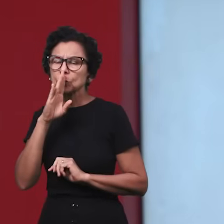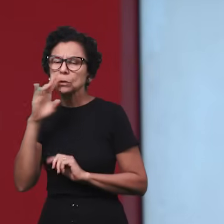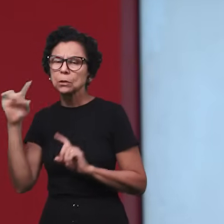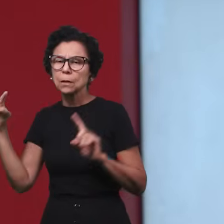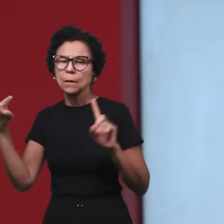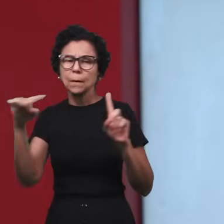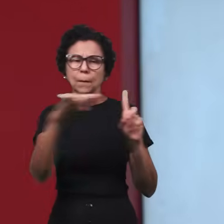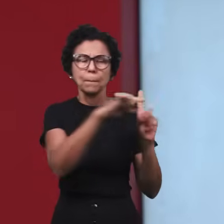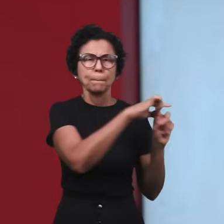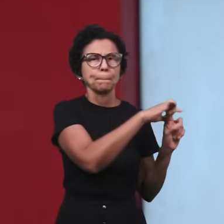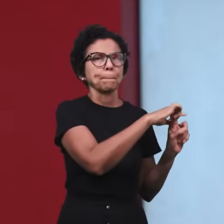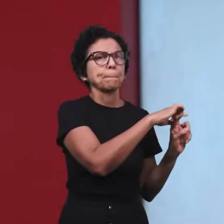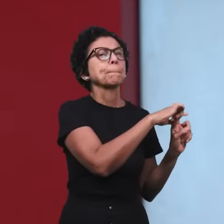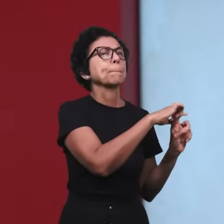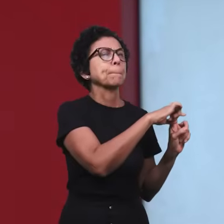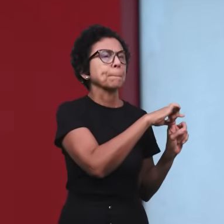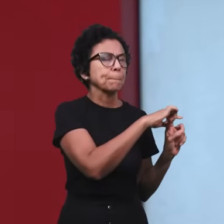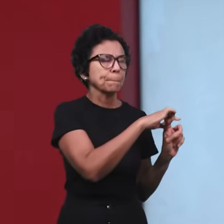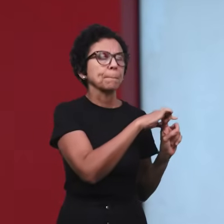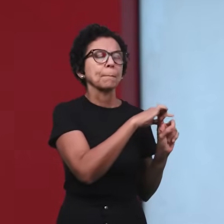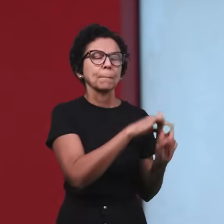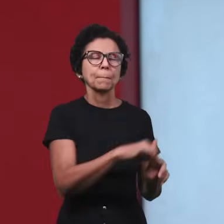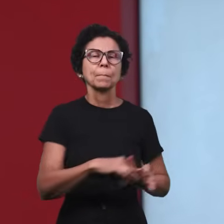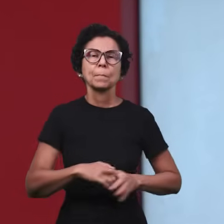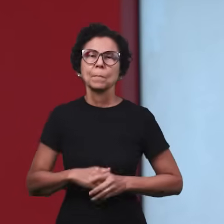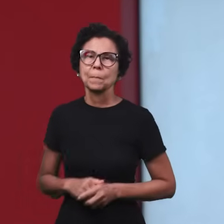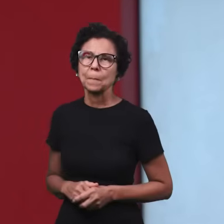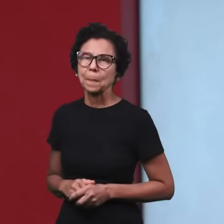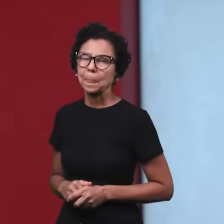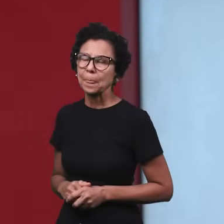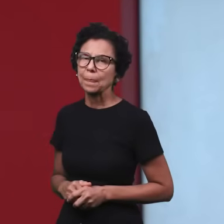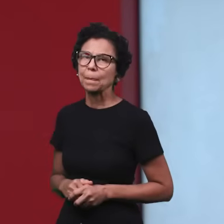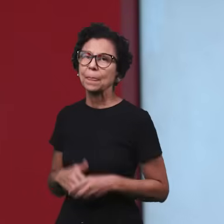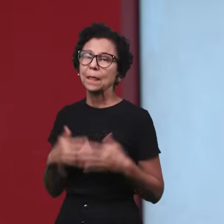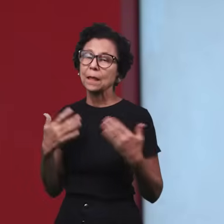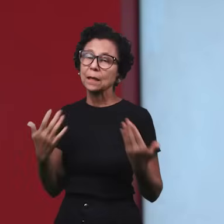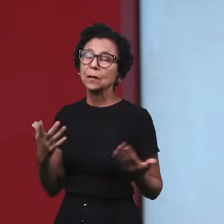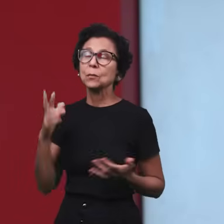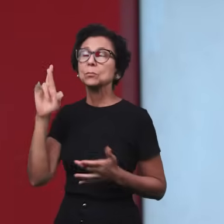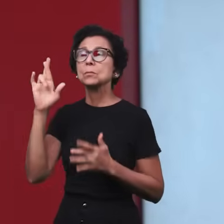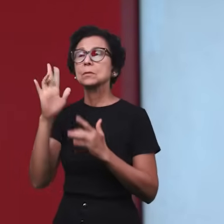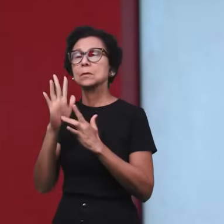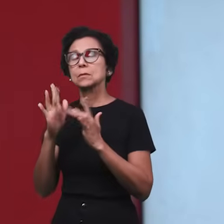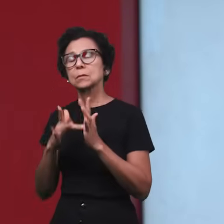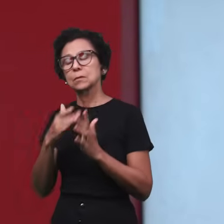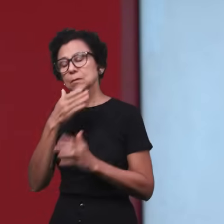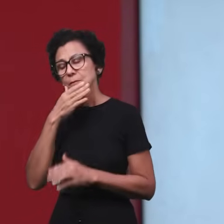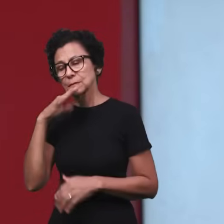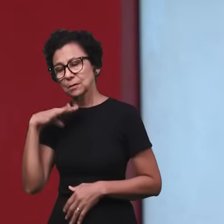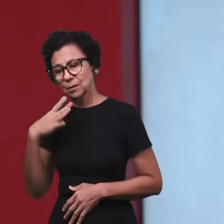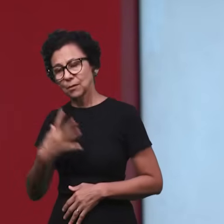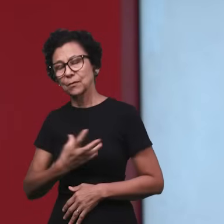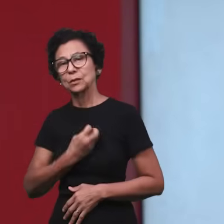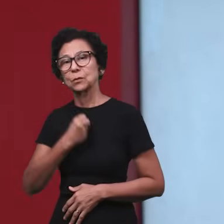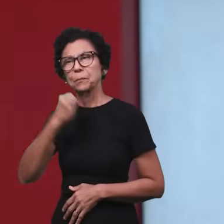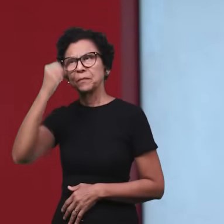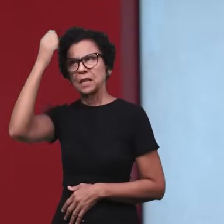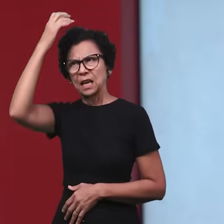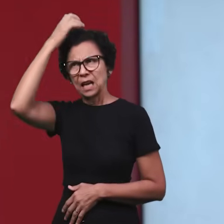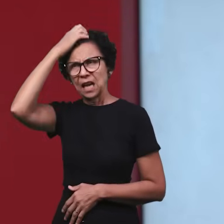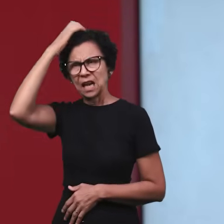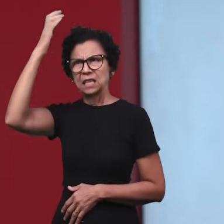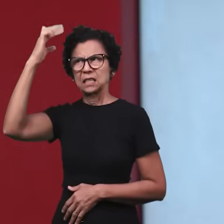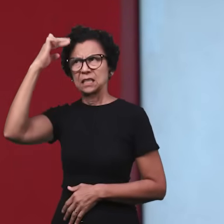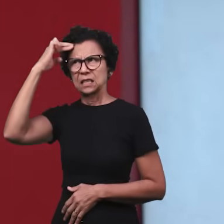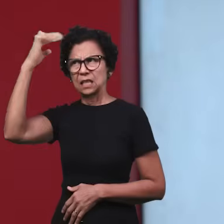aí remetendo profeticamente ao nosso Salvador, que é acessível a nós, mesmo sendo Rei, Senhor,